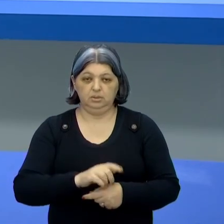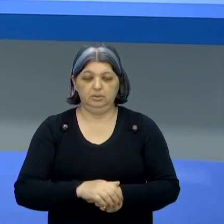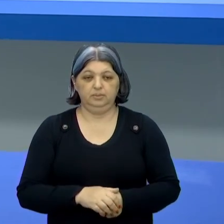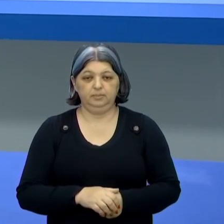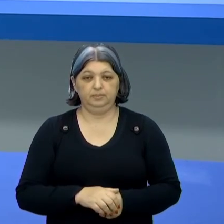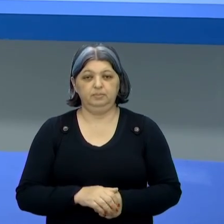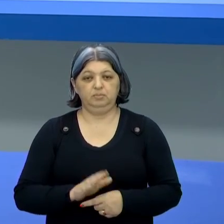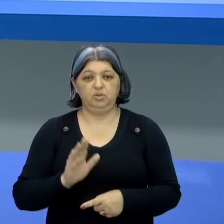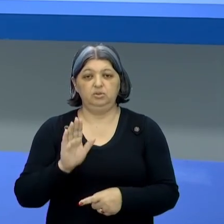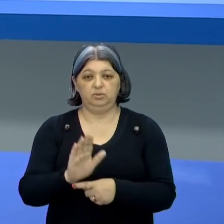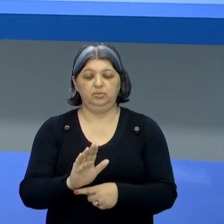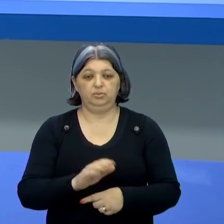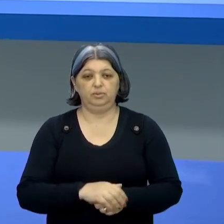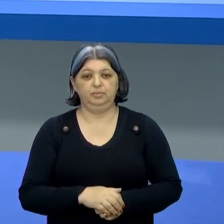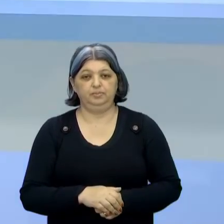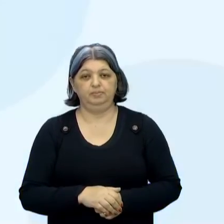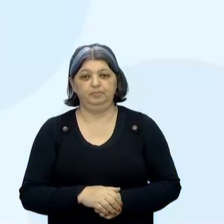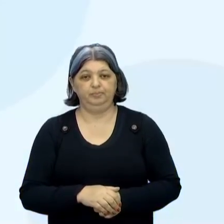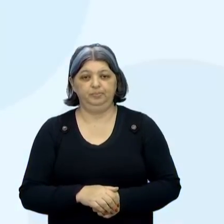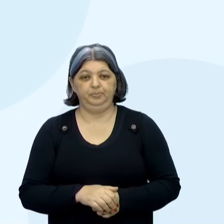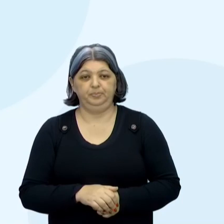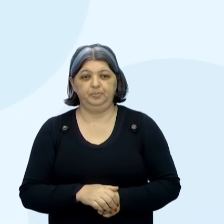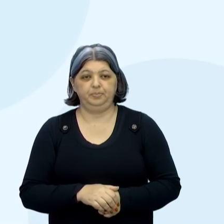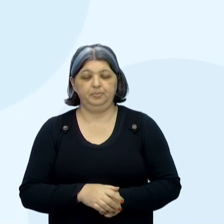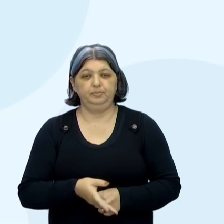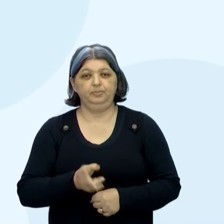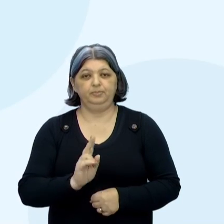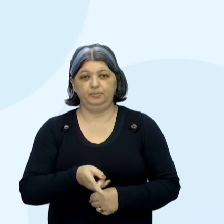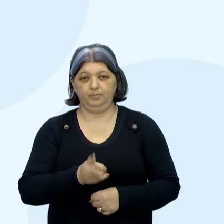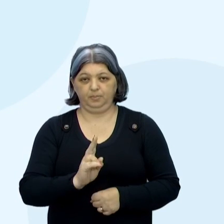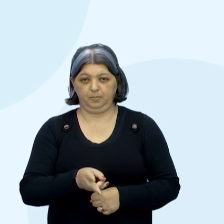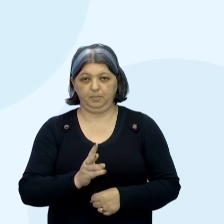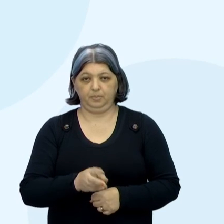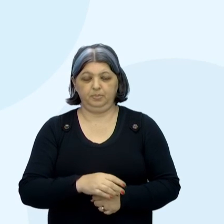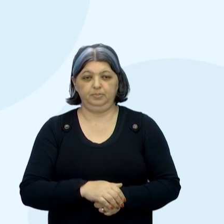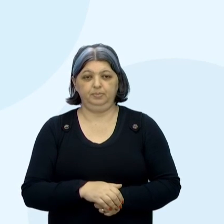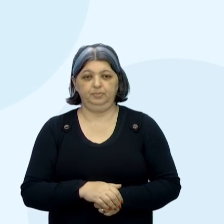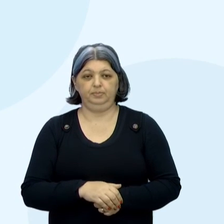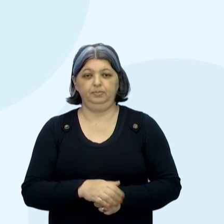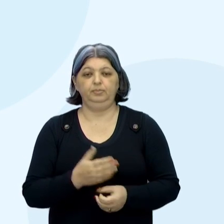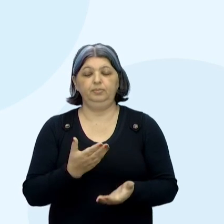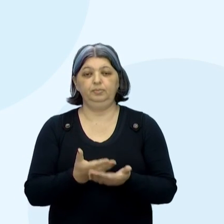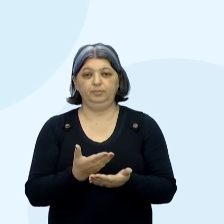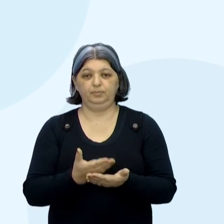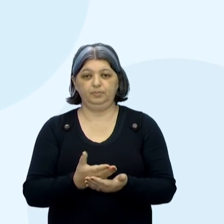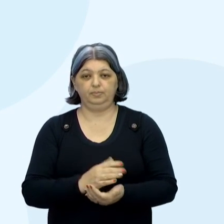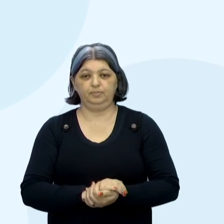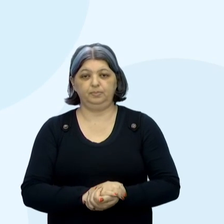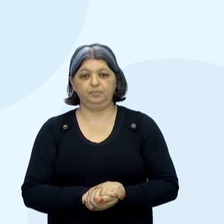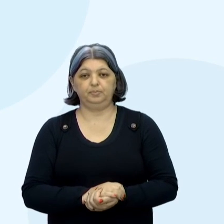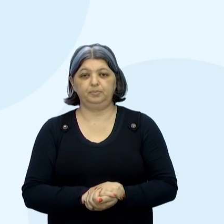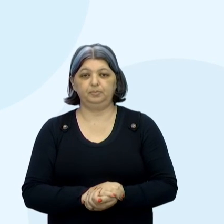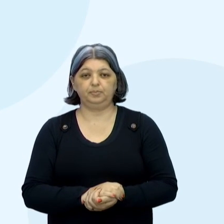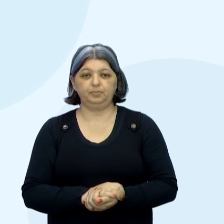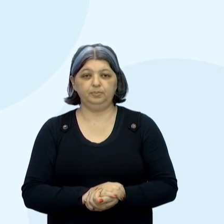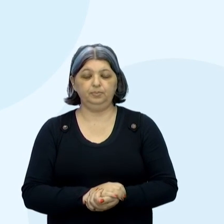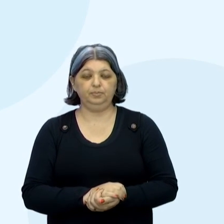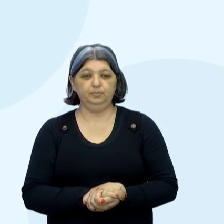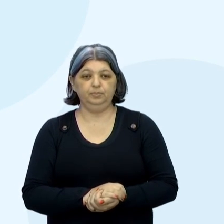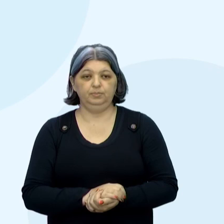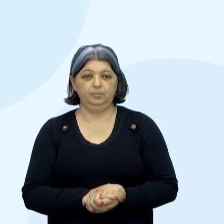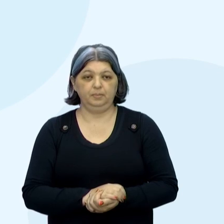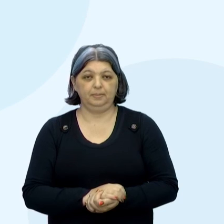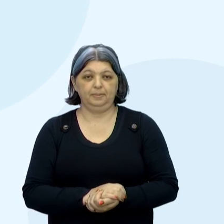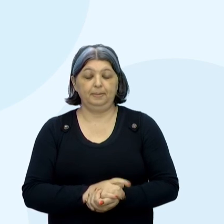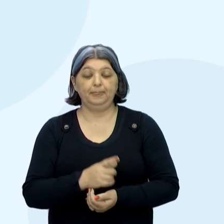né? Vamos seguir ali a nossa aula, tá? Eu